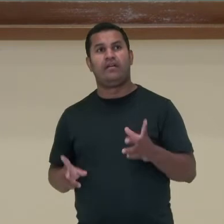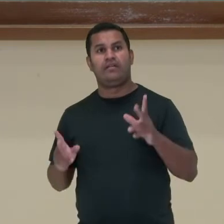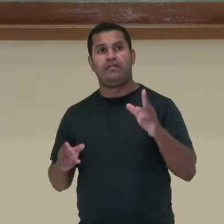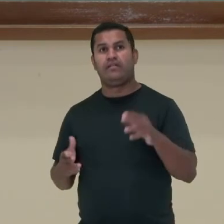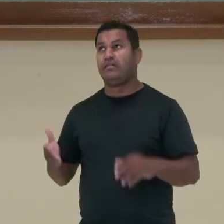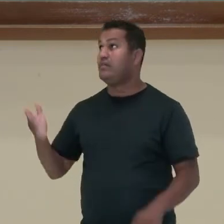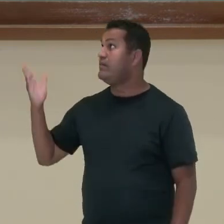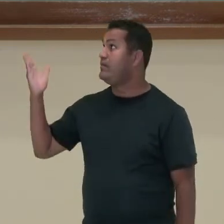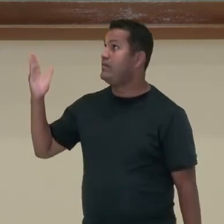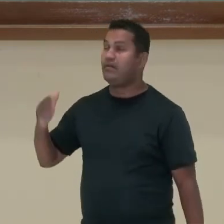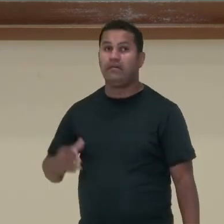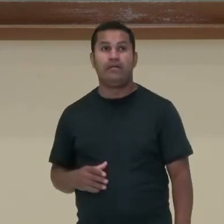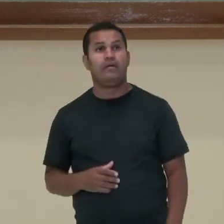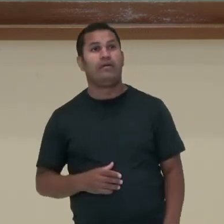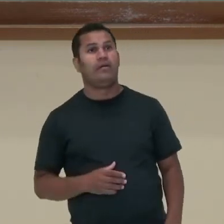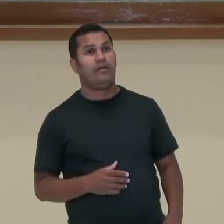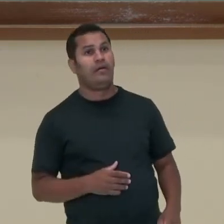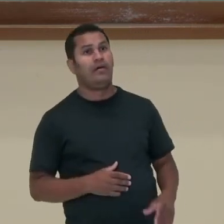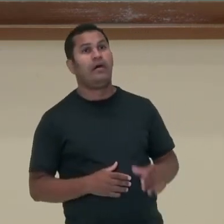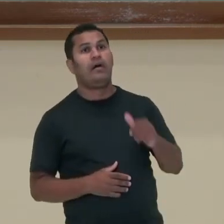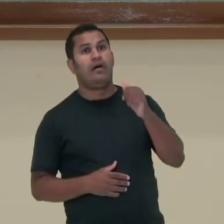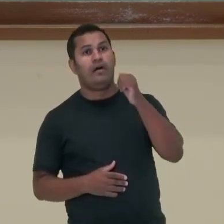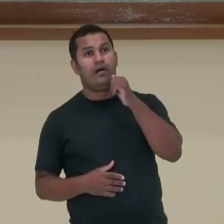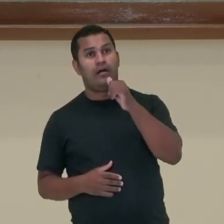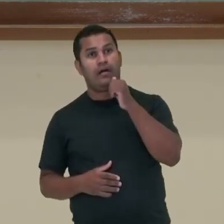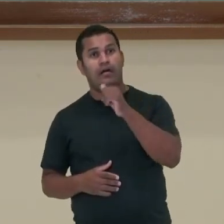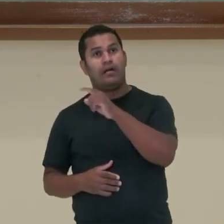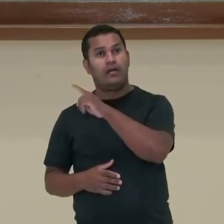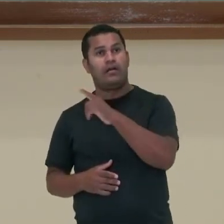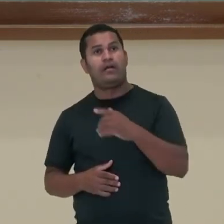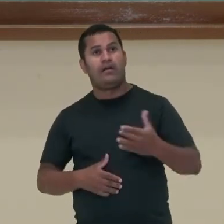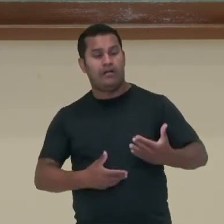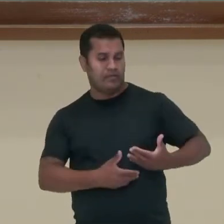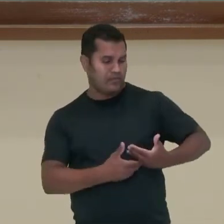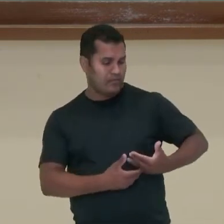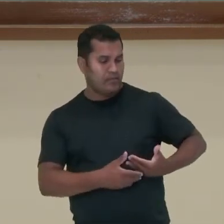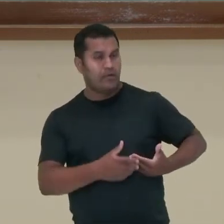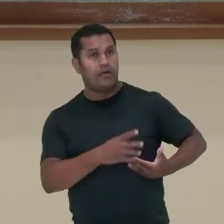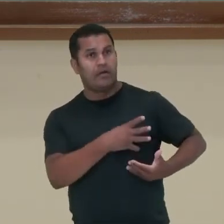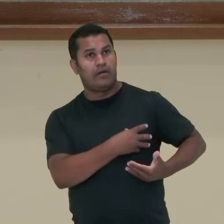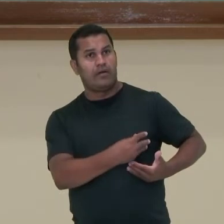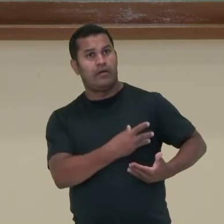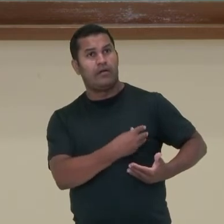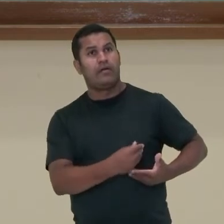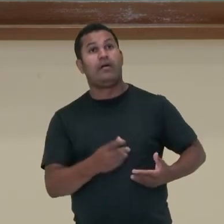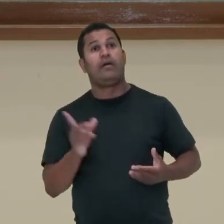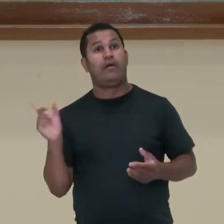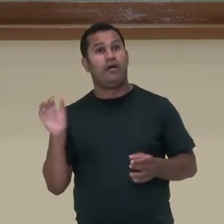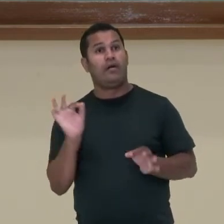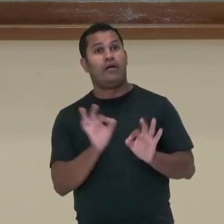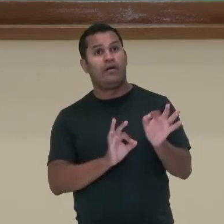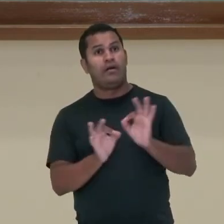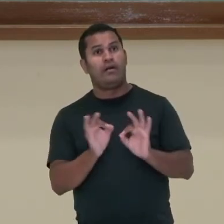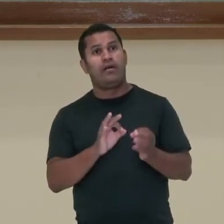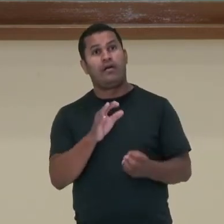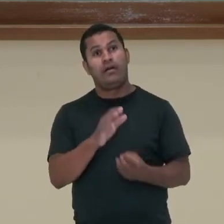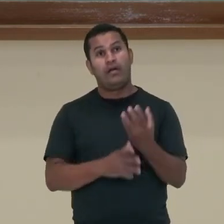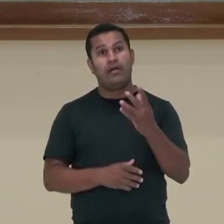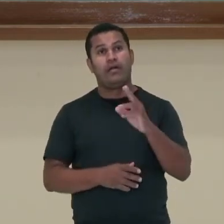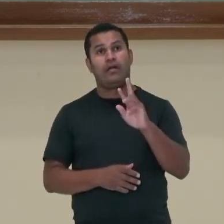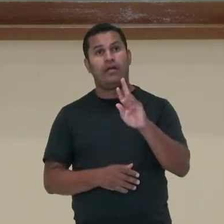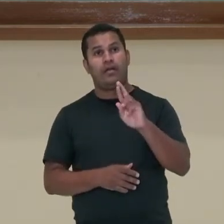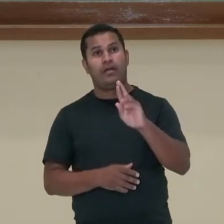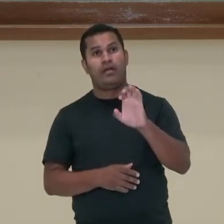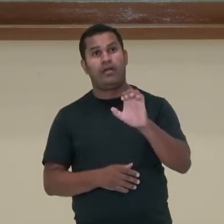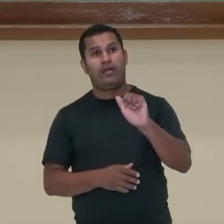pois na Holanda era muito forte esse estilo. Depois, quando ele foi para Paris, conheceu o impressionismo, pois não se enraizou em nenhum dos estilos que criou. Você pode